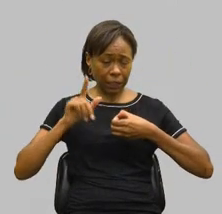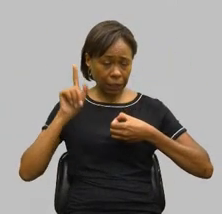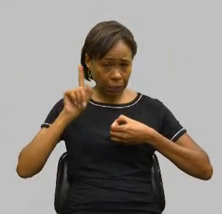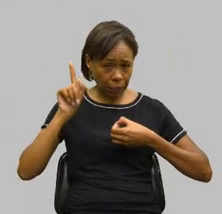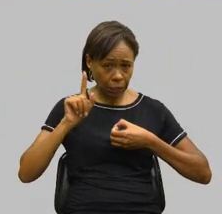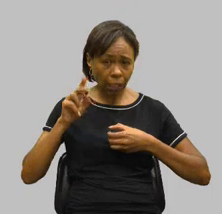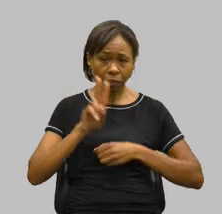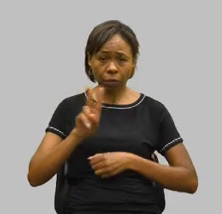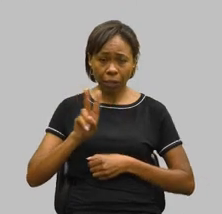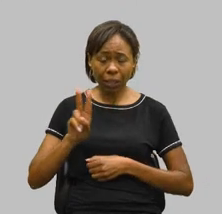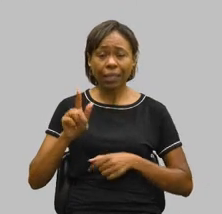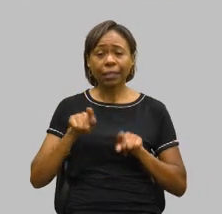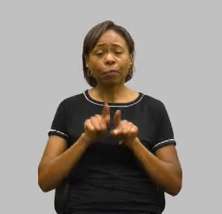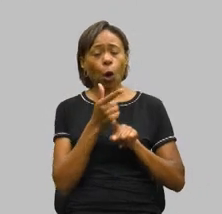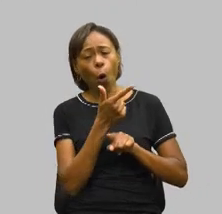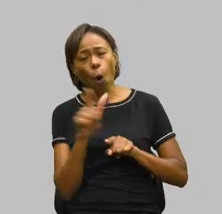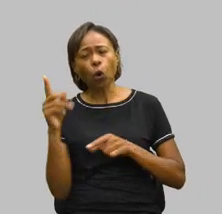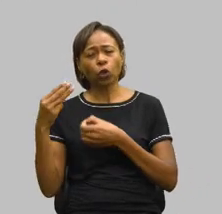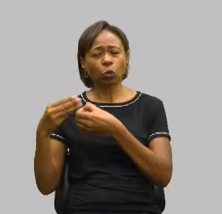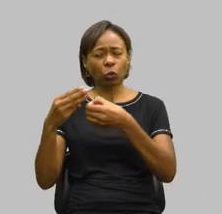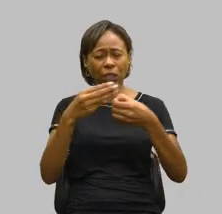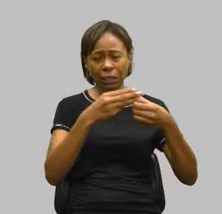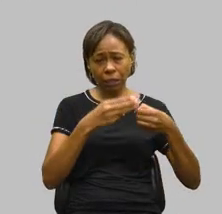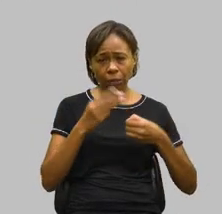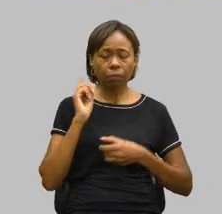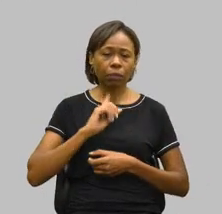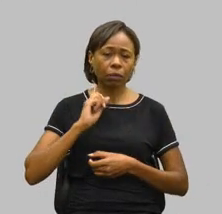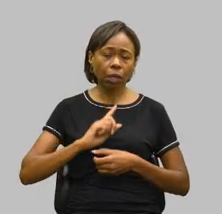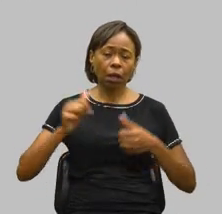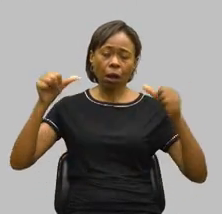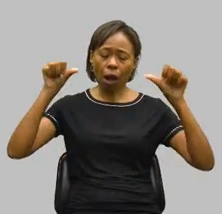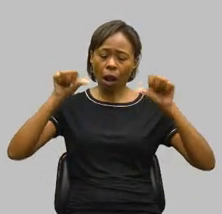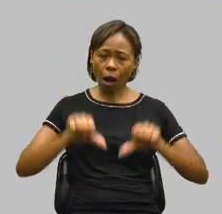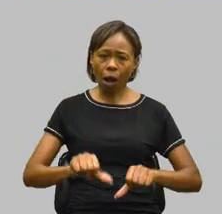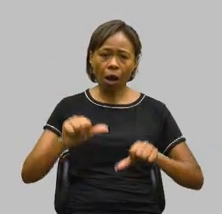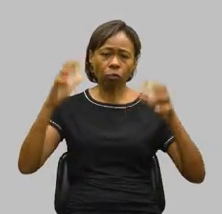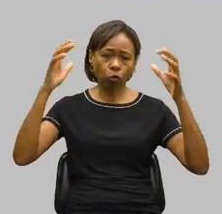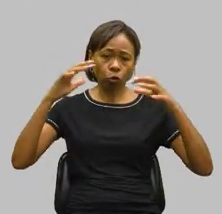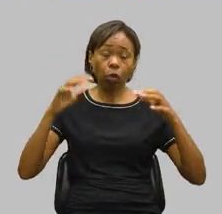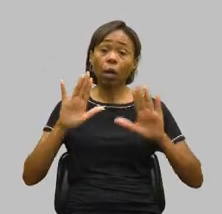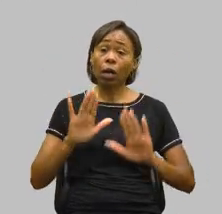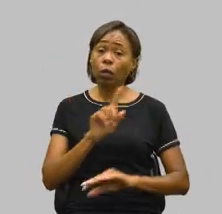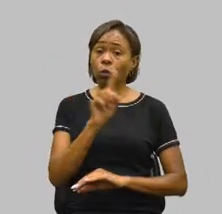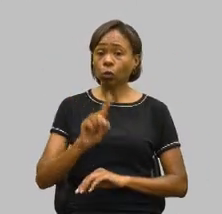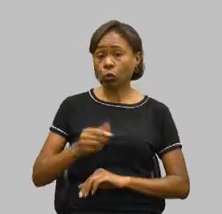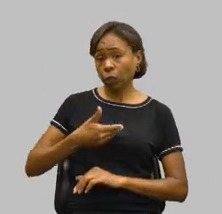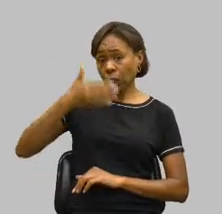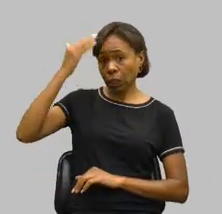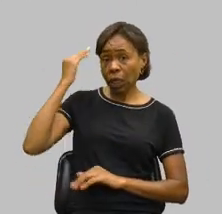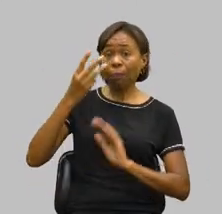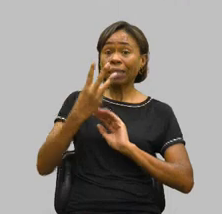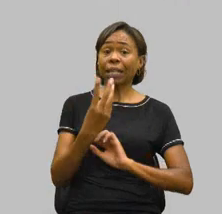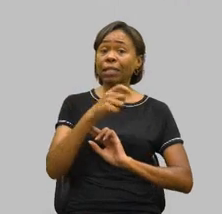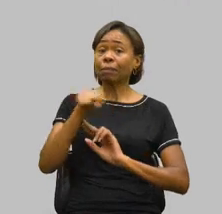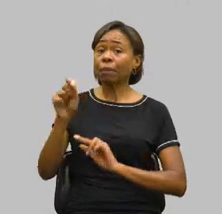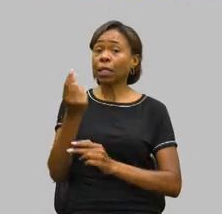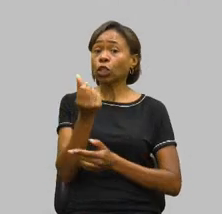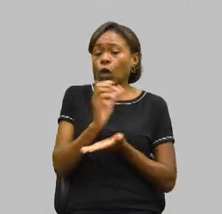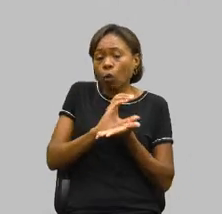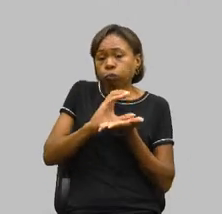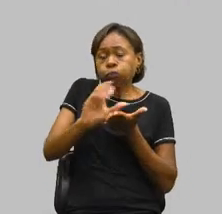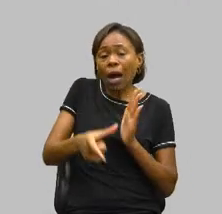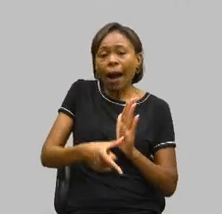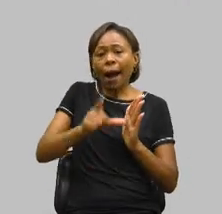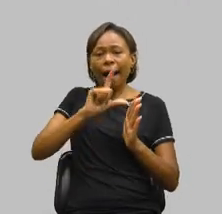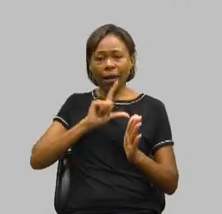diversos outros municípios de Minas Gerais e o governador Romeu Zema antecipou três meses do recurso do piso Mineiro que eu